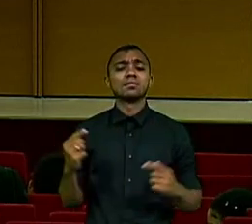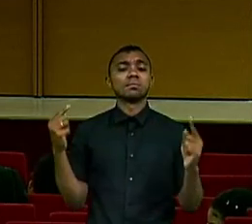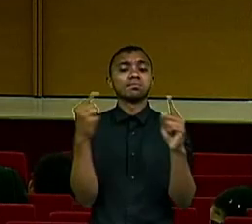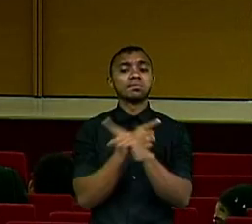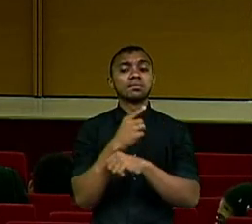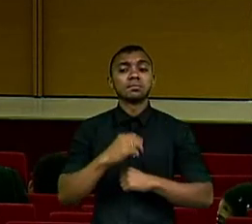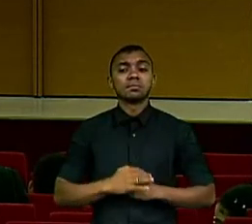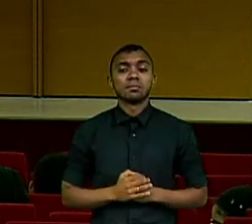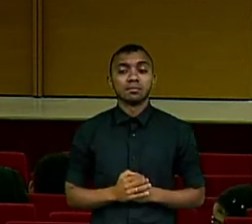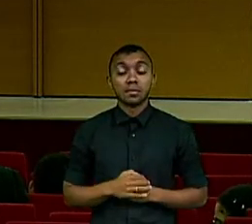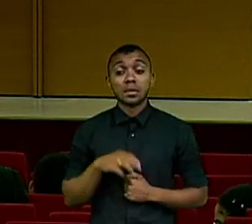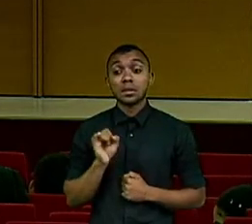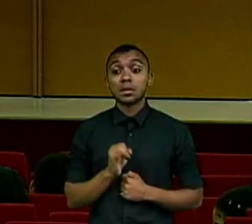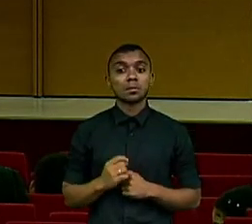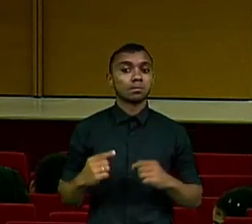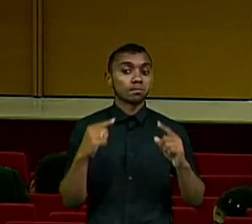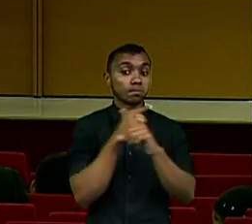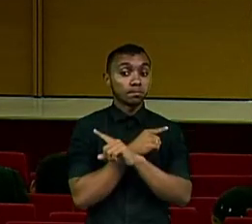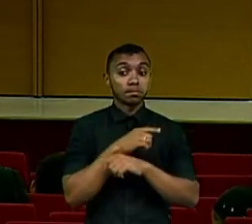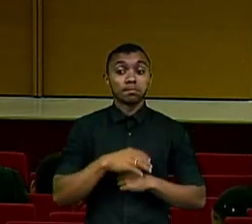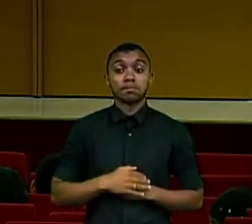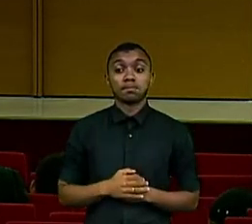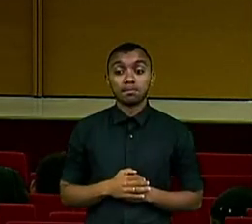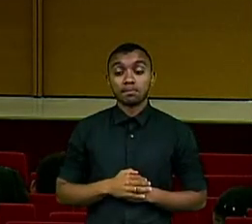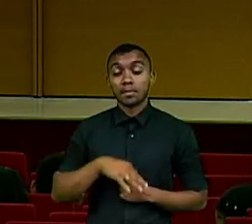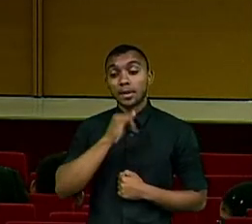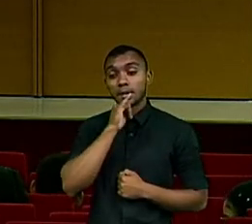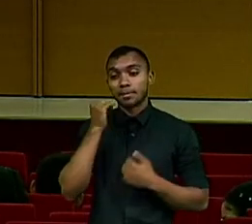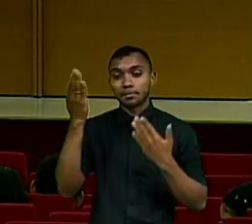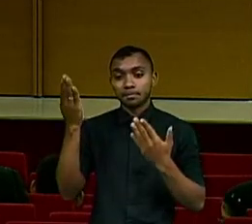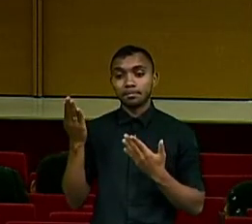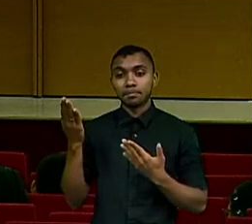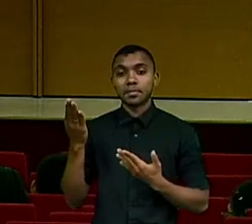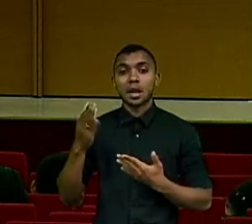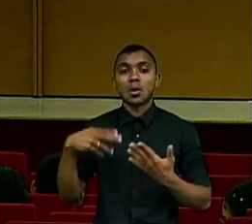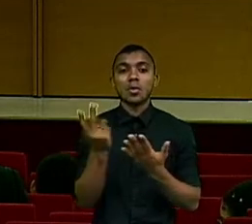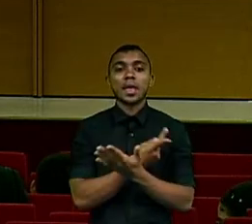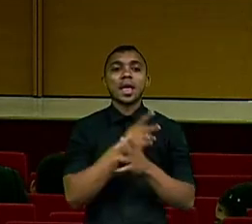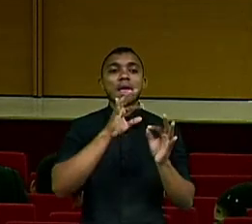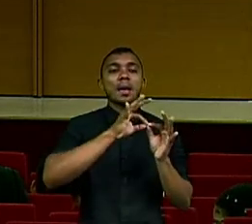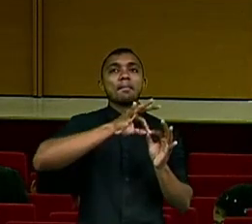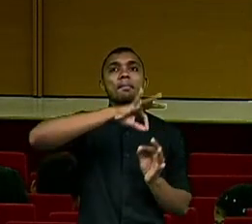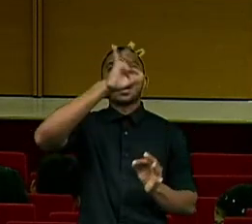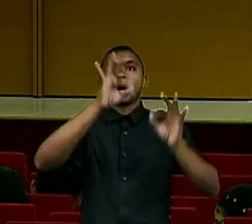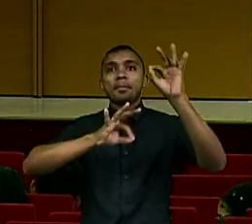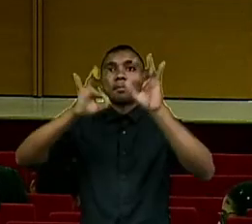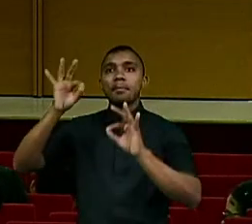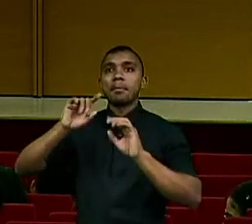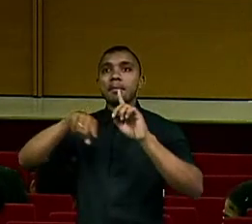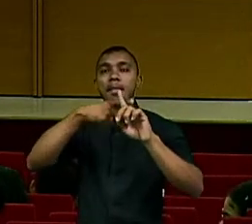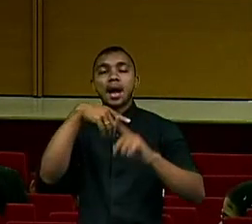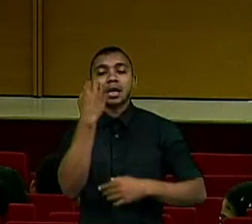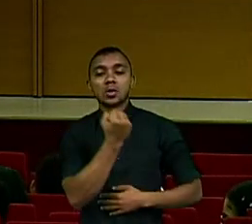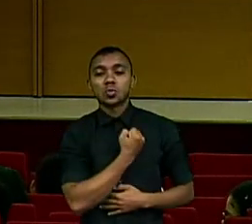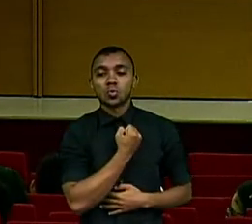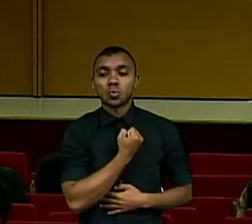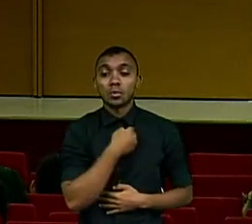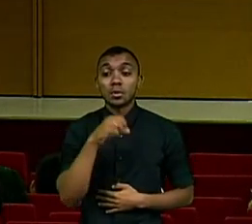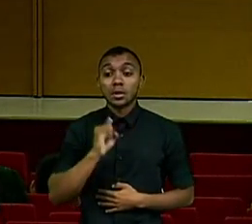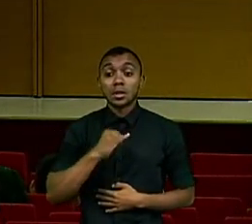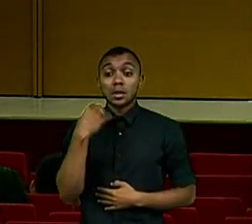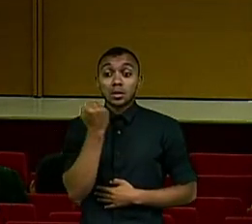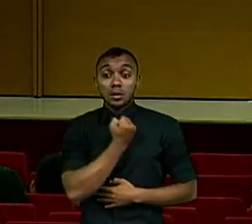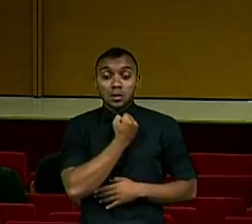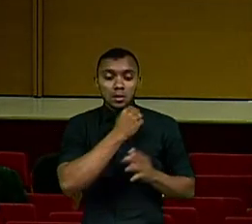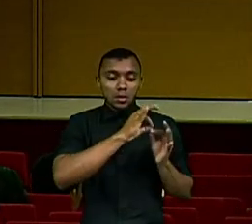uma relação inversa como é o caso do comprimento de onda e a frequência o comprimento de onda e a